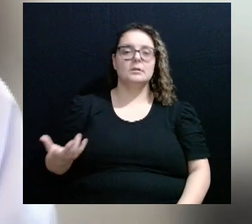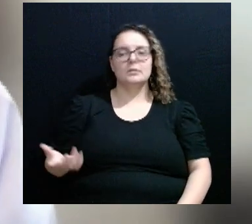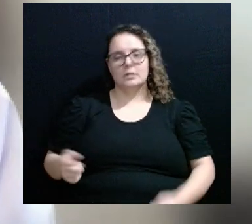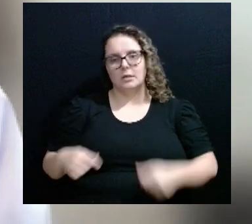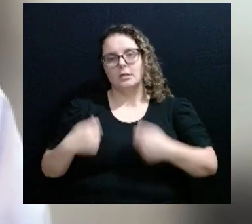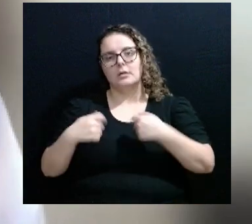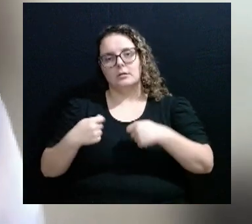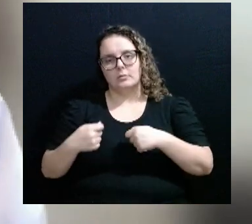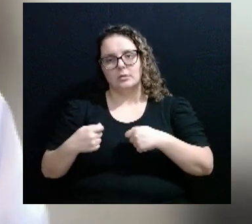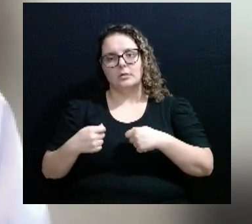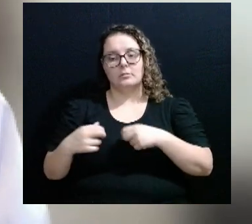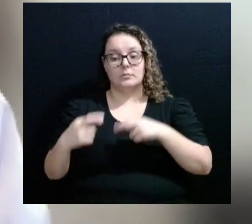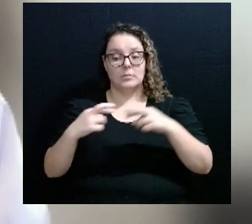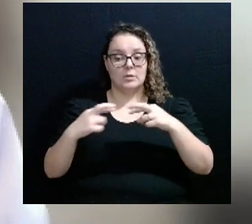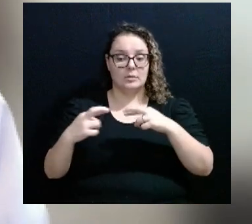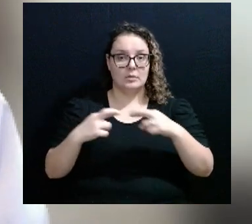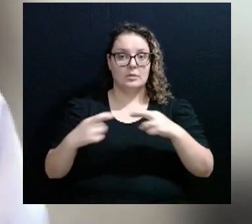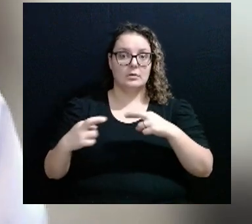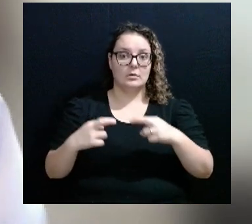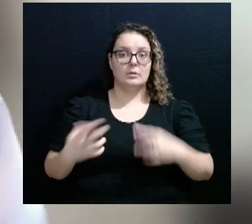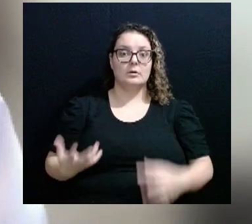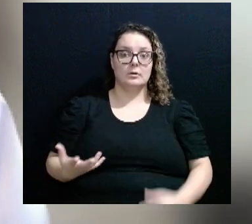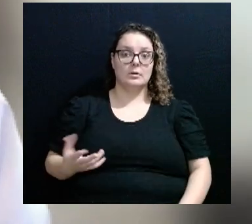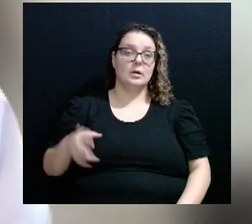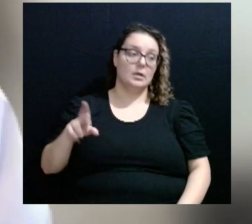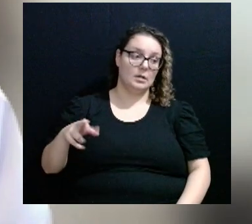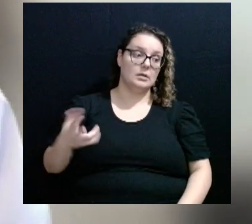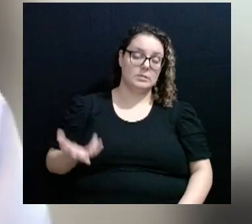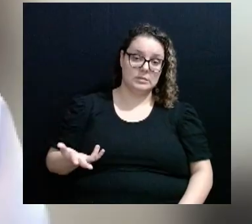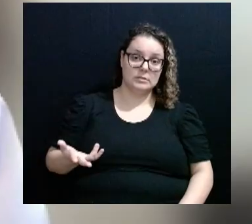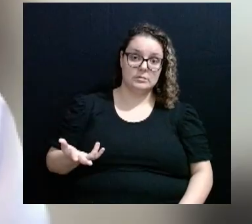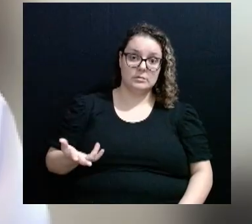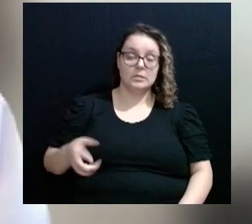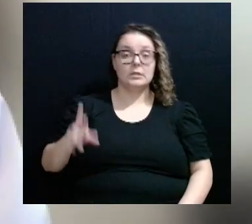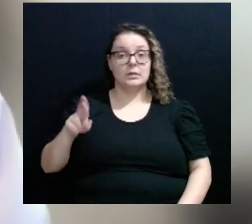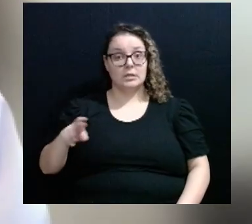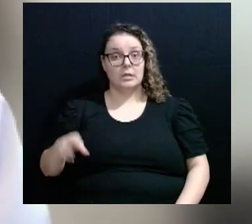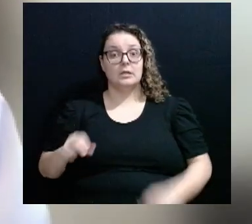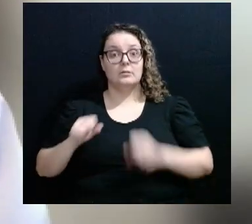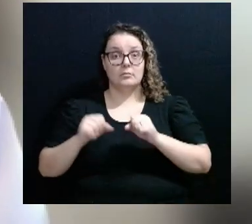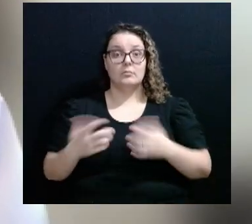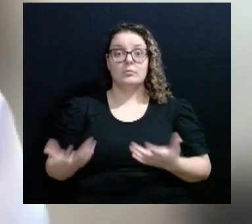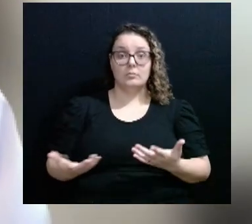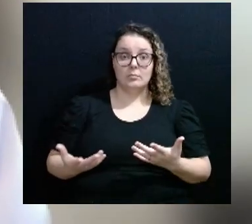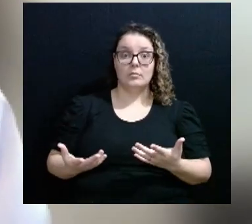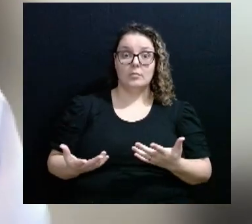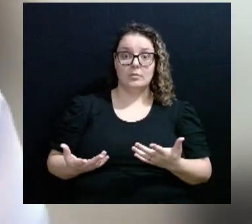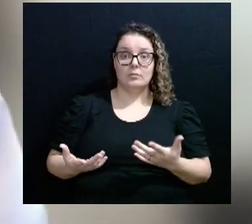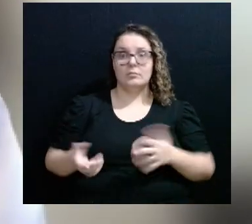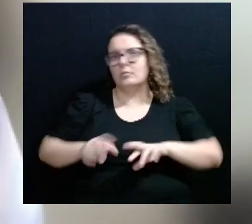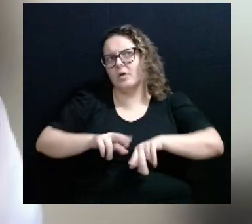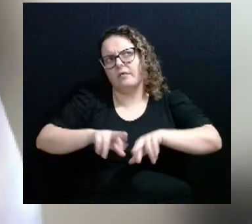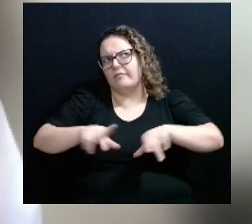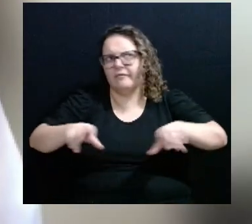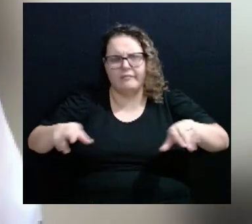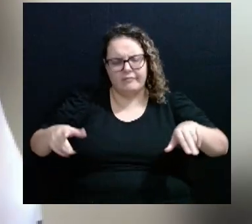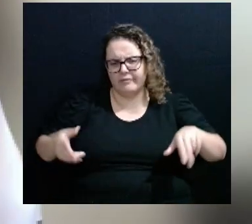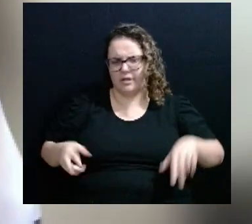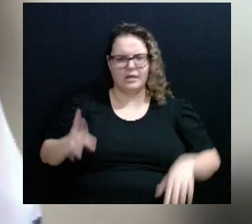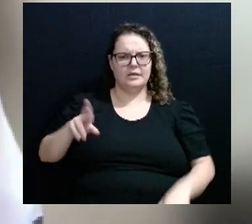né? E aí você precisa investigar a causa. E a causa podem ser, a gente